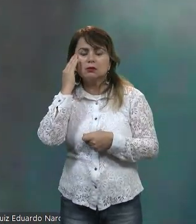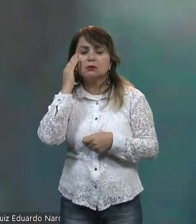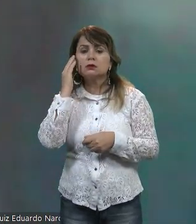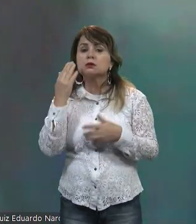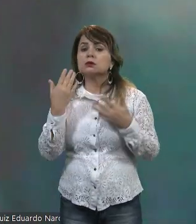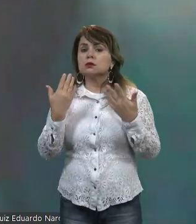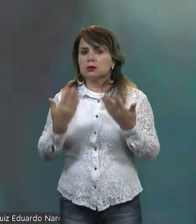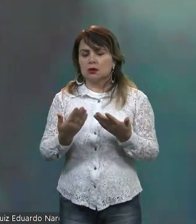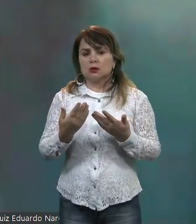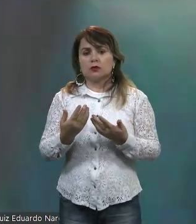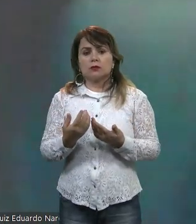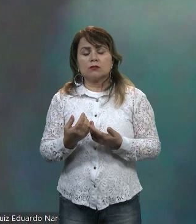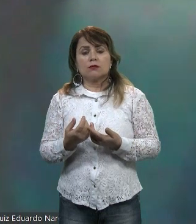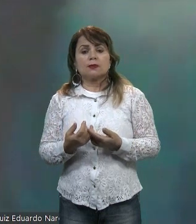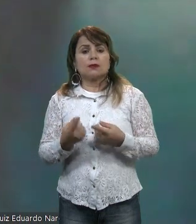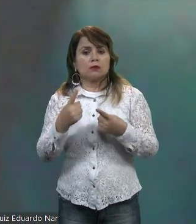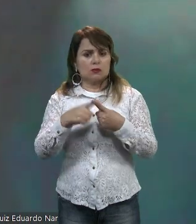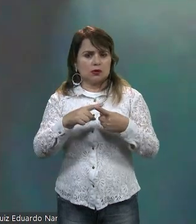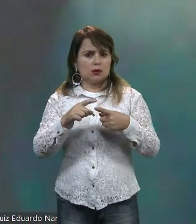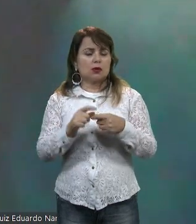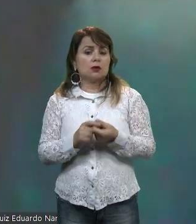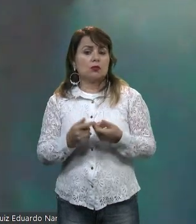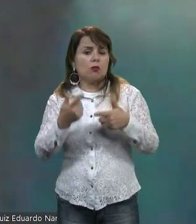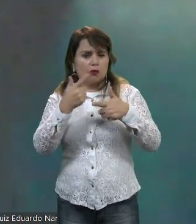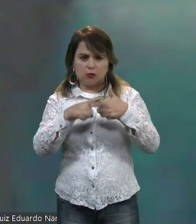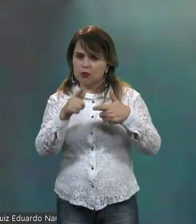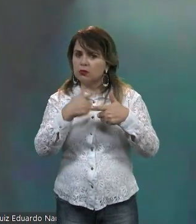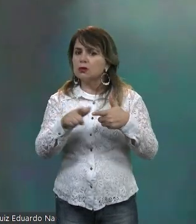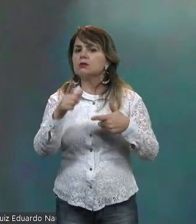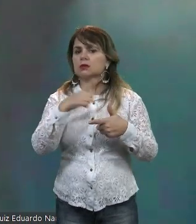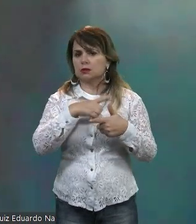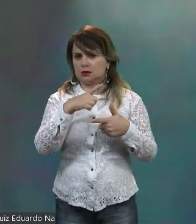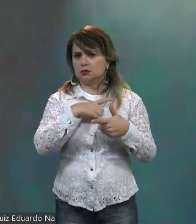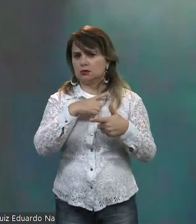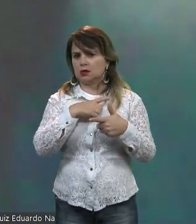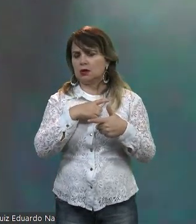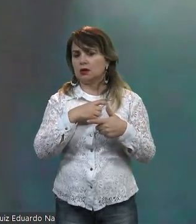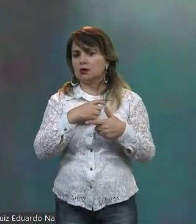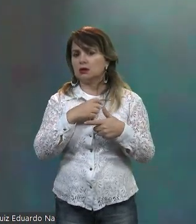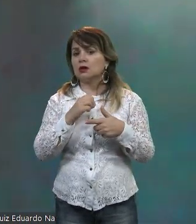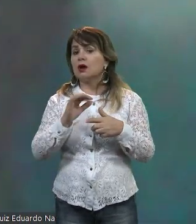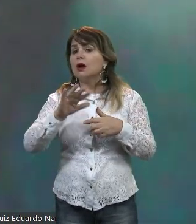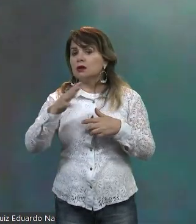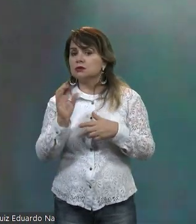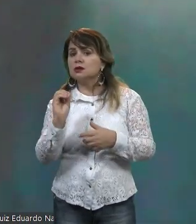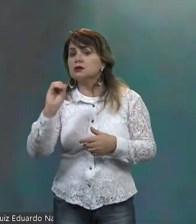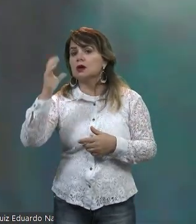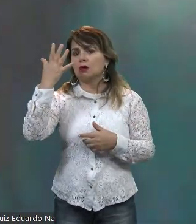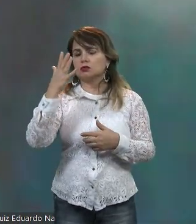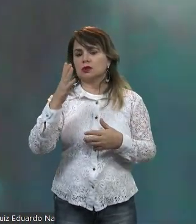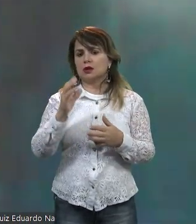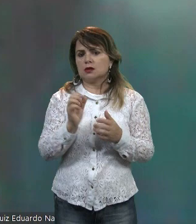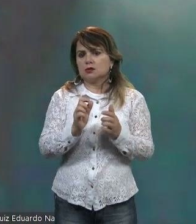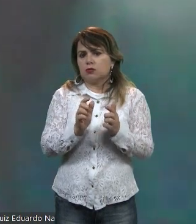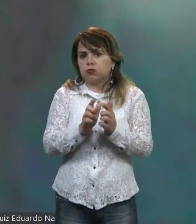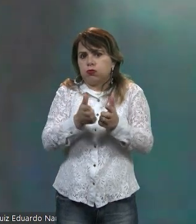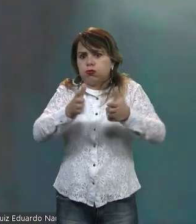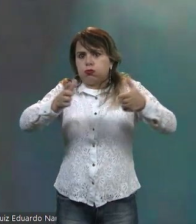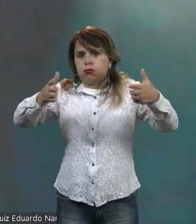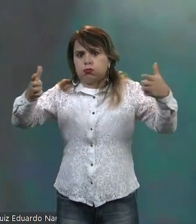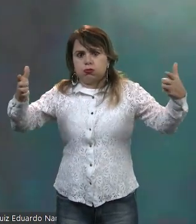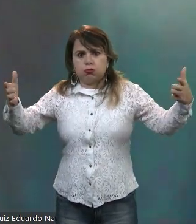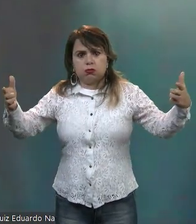Nós não podemos, a situação que existe hoje, ela pode se alterar significativamente se não forem